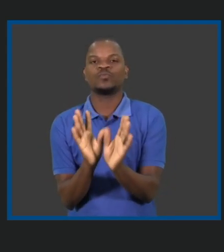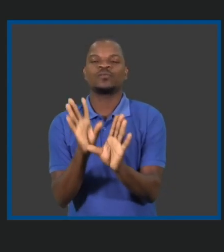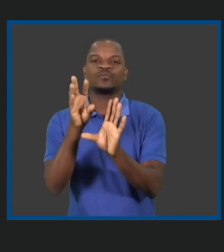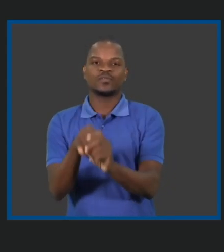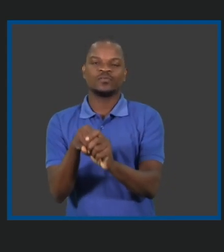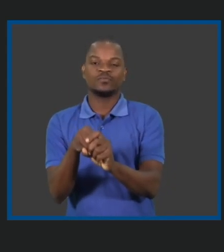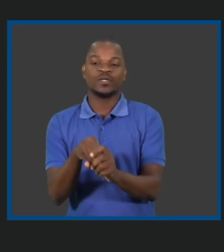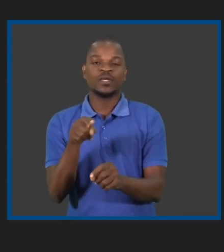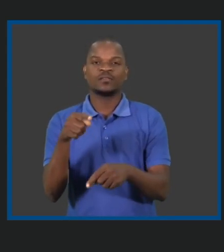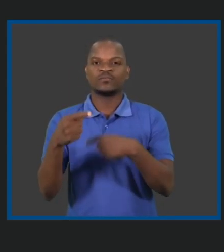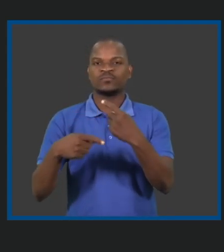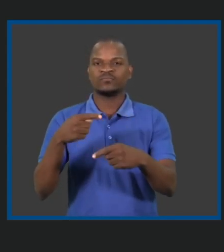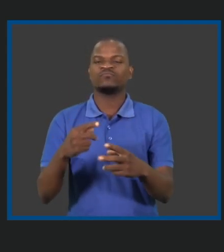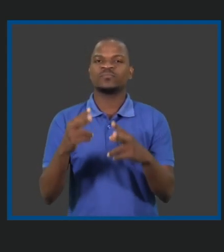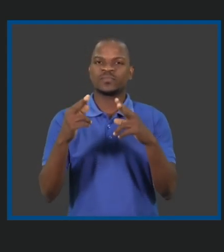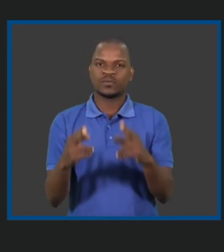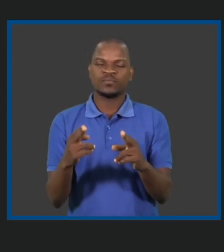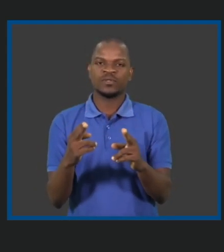por um lado tem uma vertente